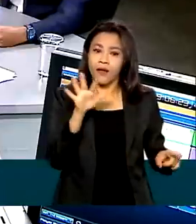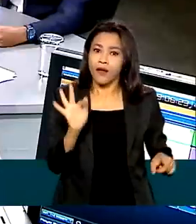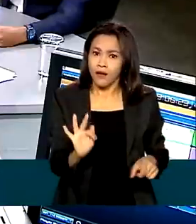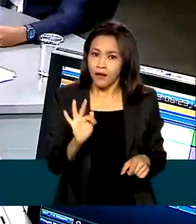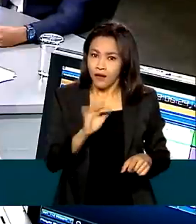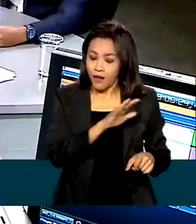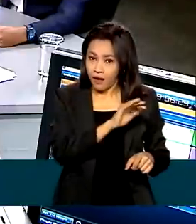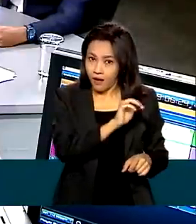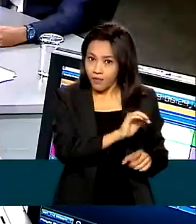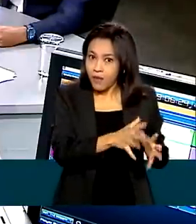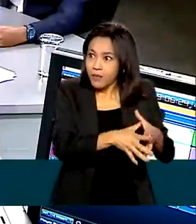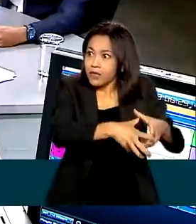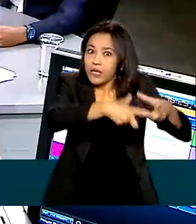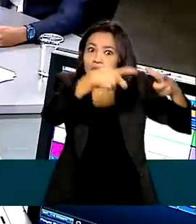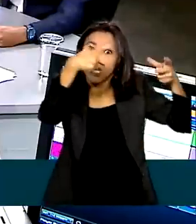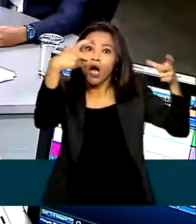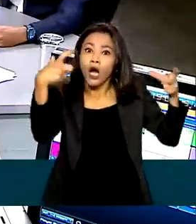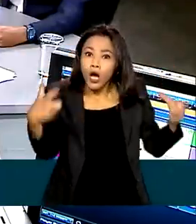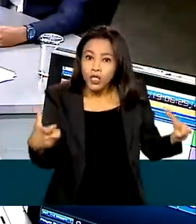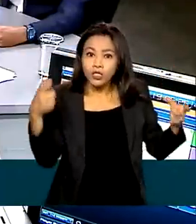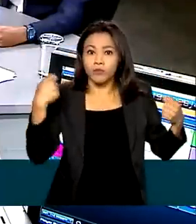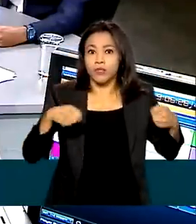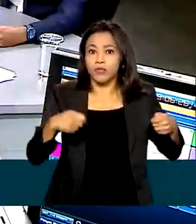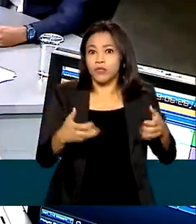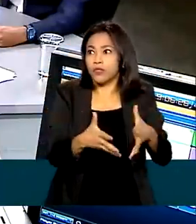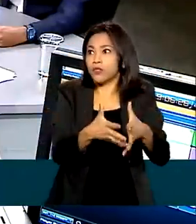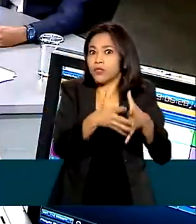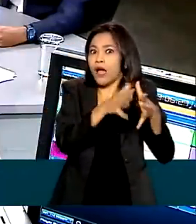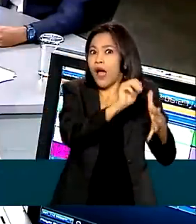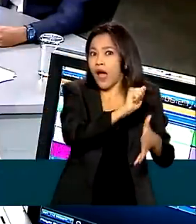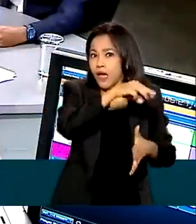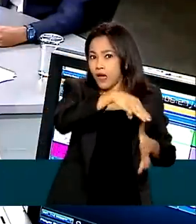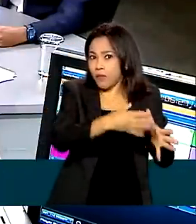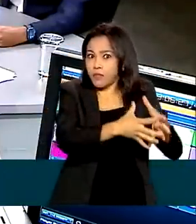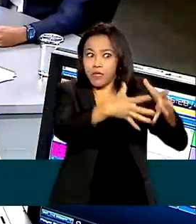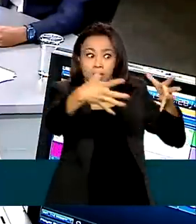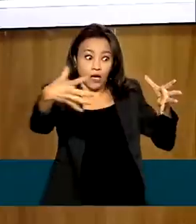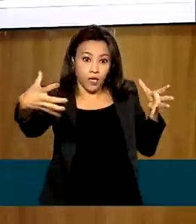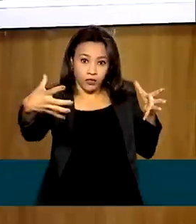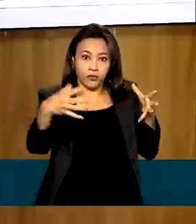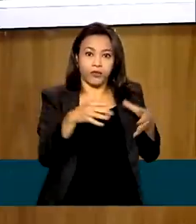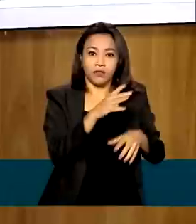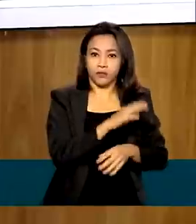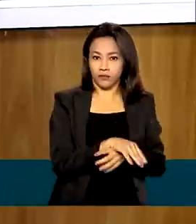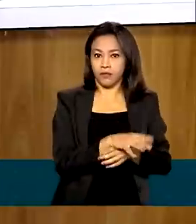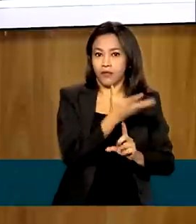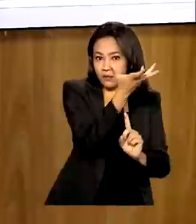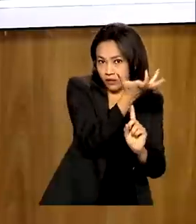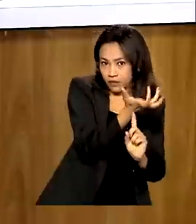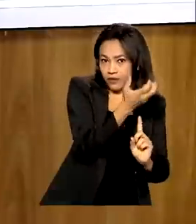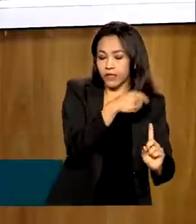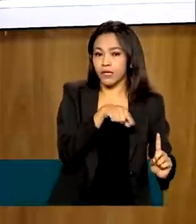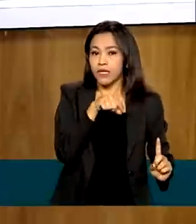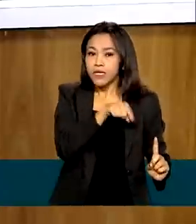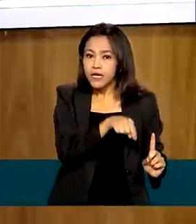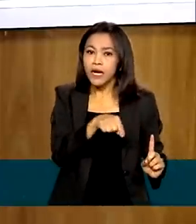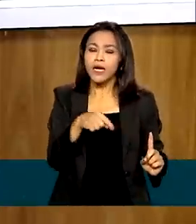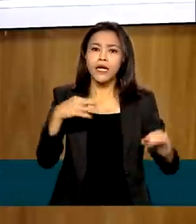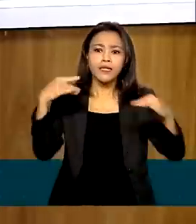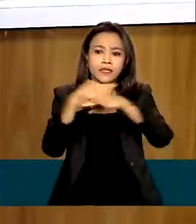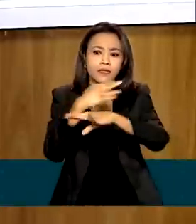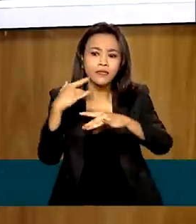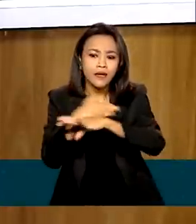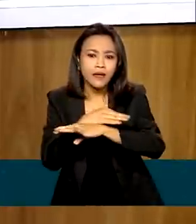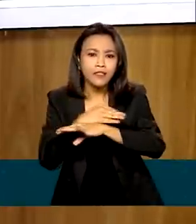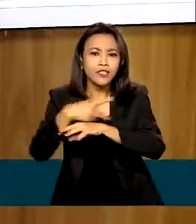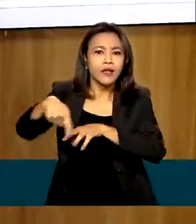bastante terreno para se colocar uma antena AM. A cidade se aproximou desses transmissores. E ao se aproximar, a cidade leva